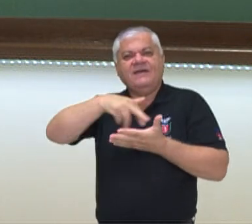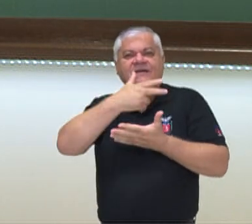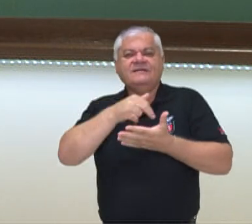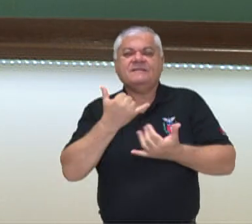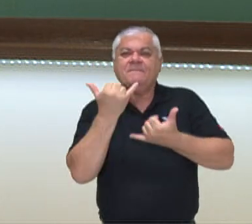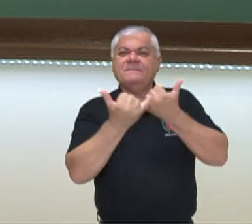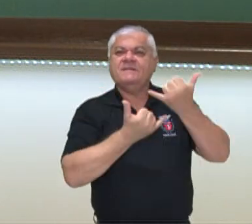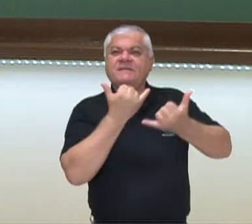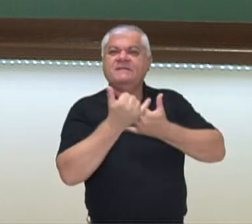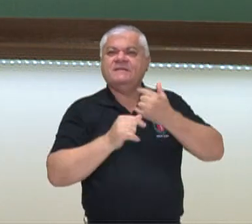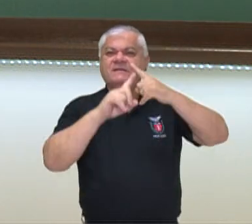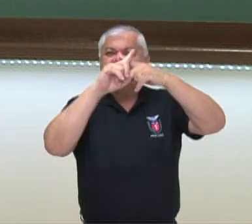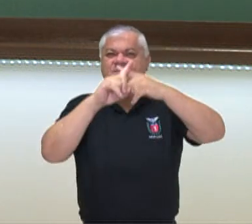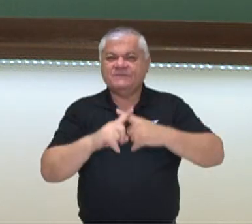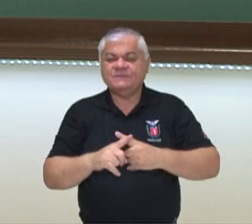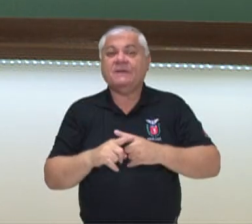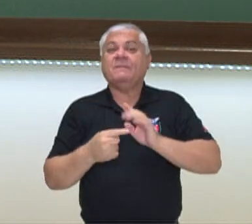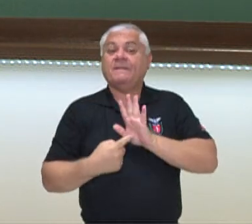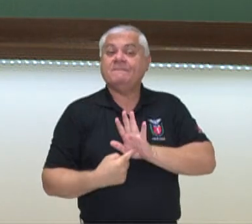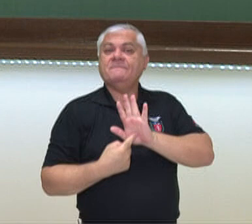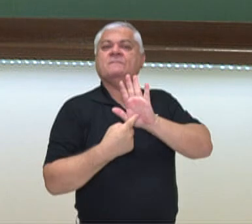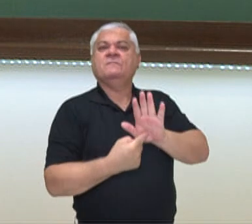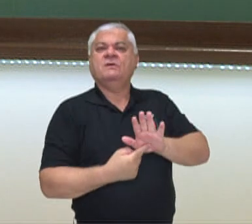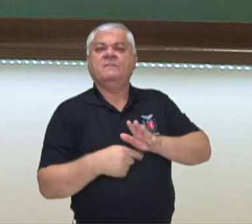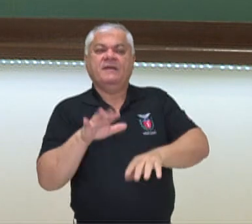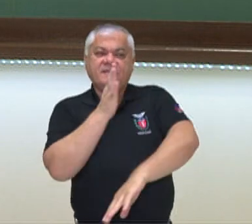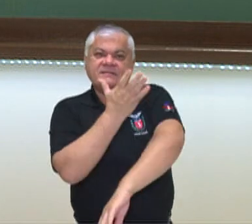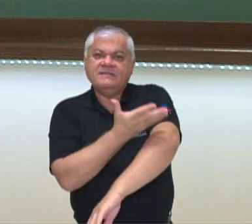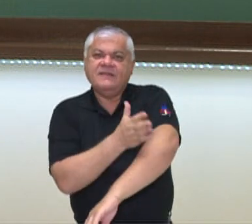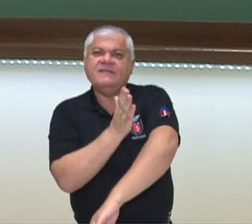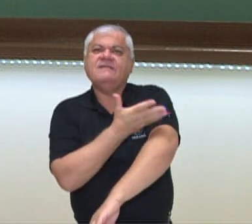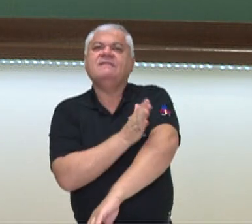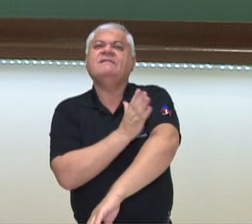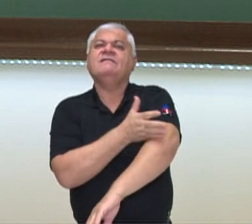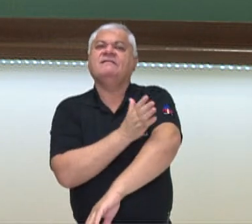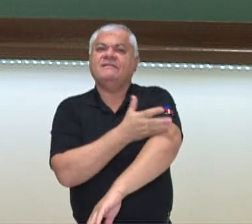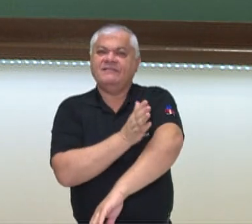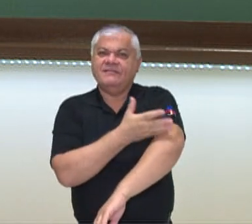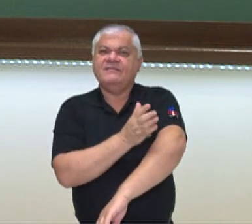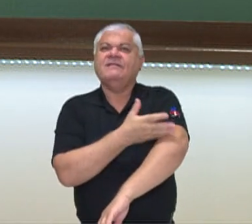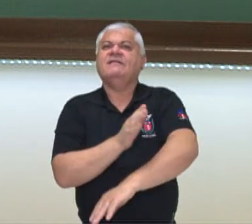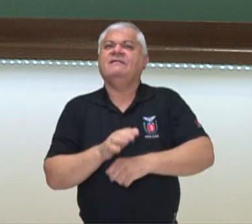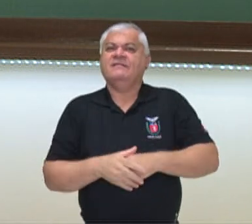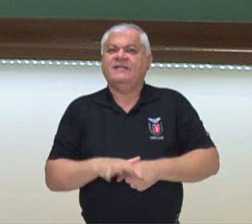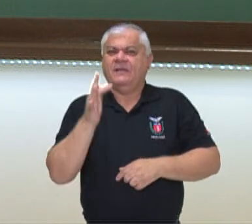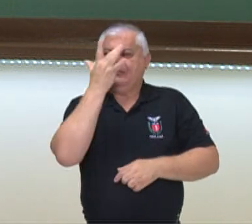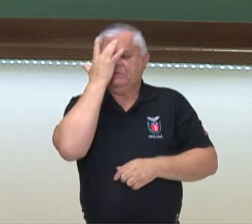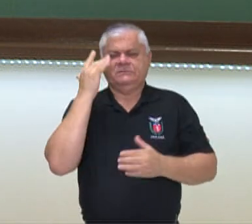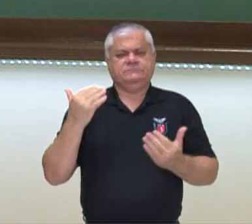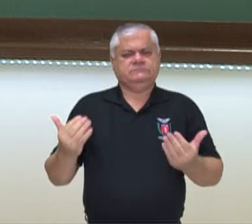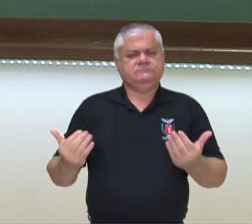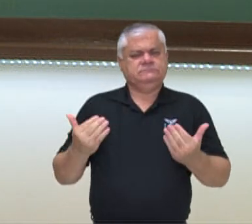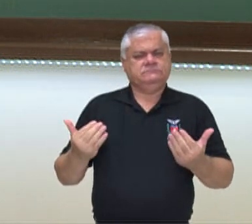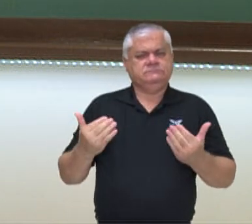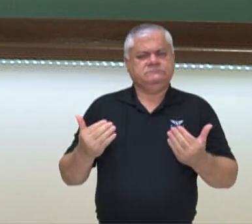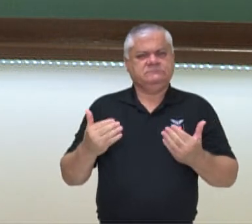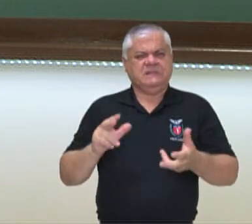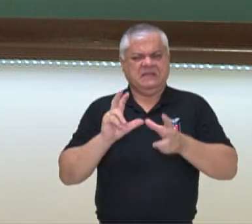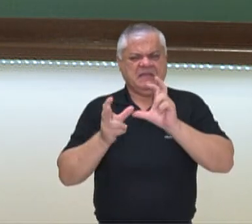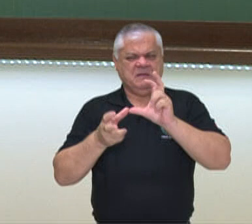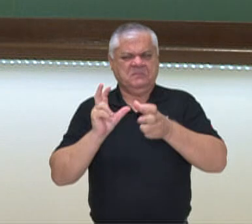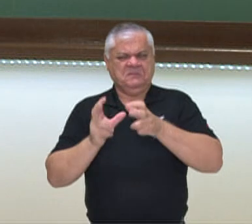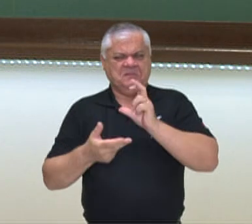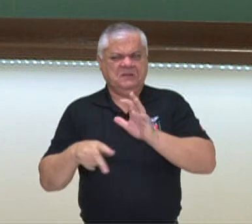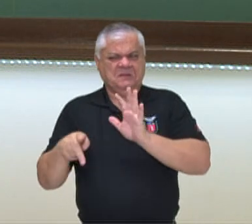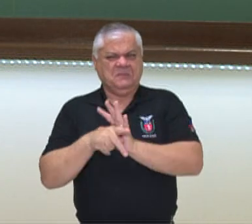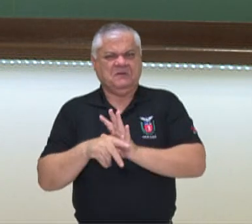Para quê? Para que eles pudessem até treinar a luta sem levantar muitas suspeitas, né? Então essa é a história. Por isso